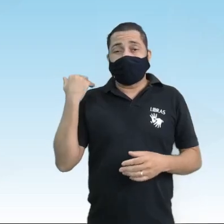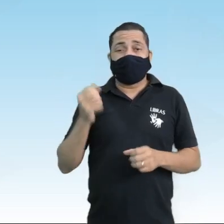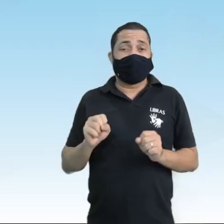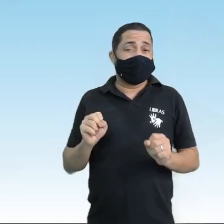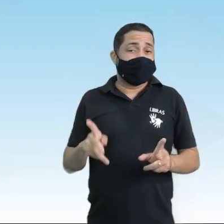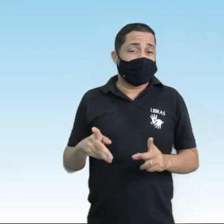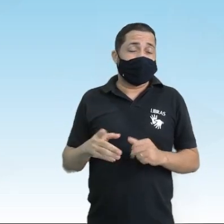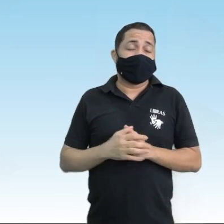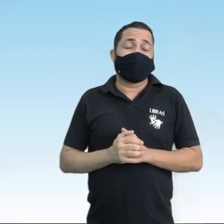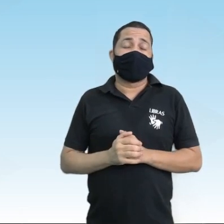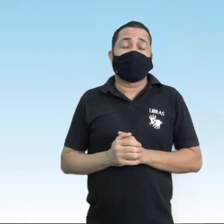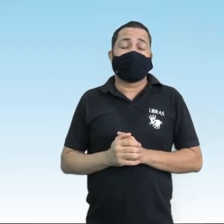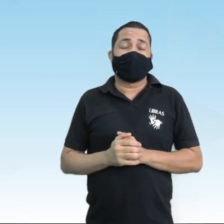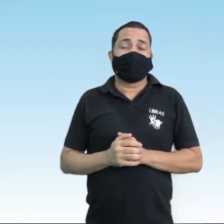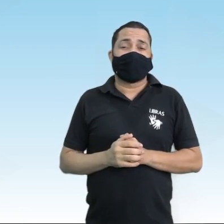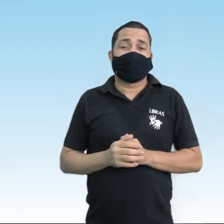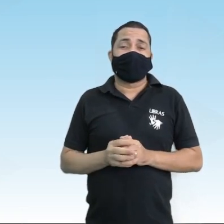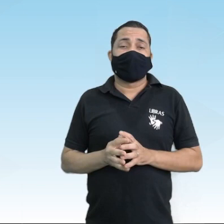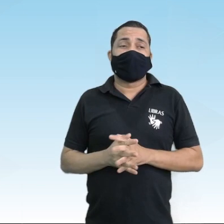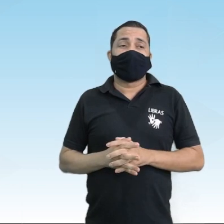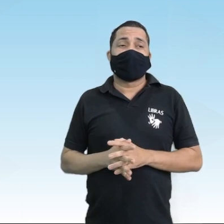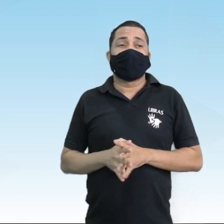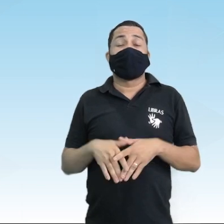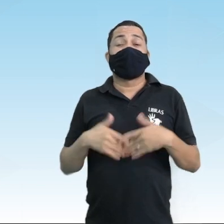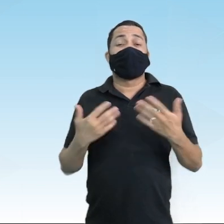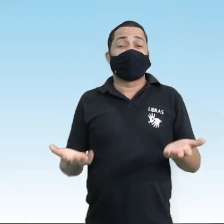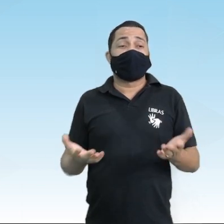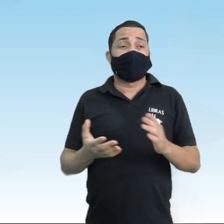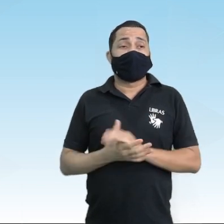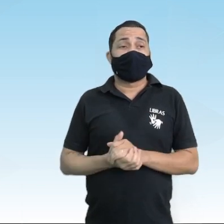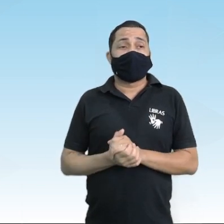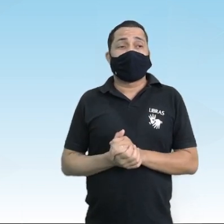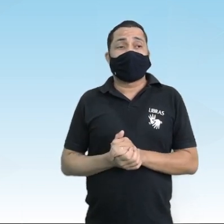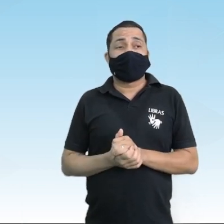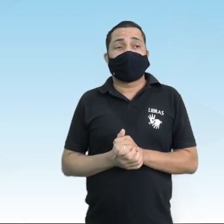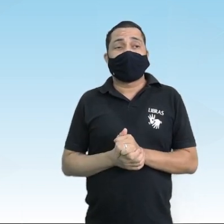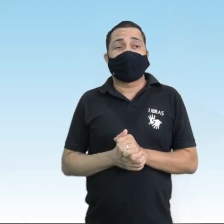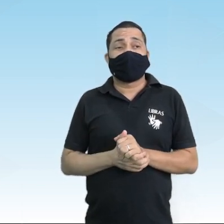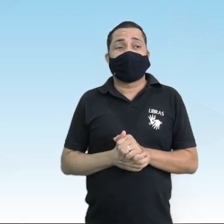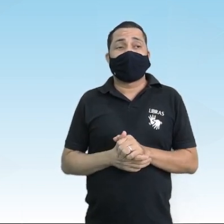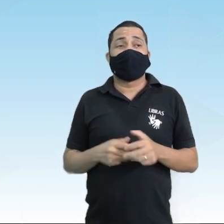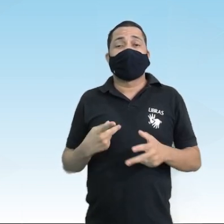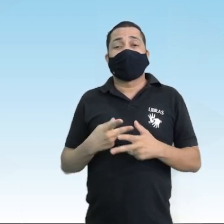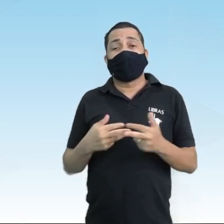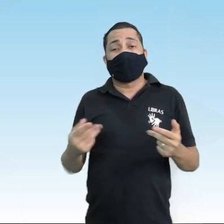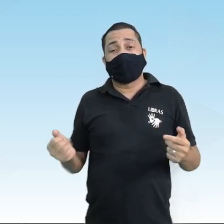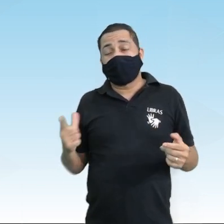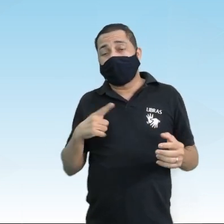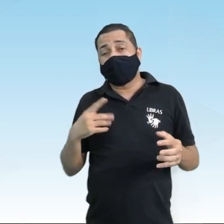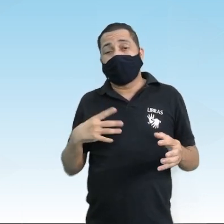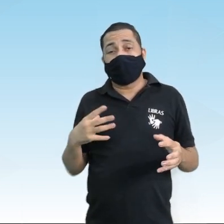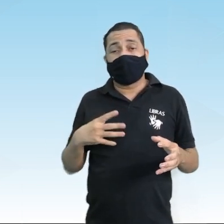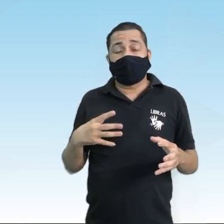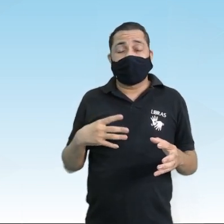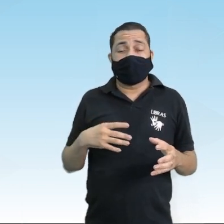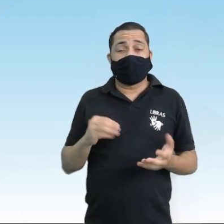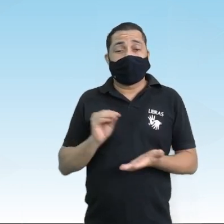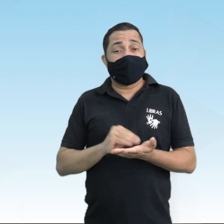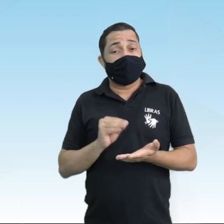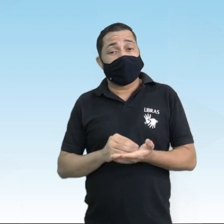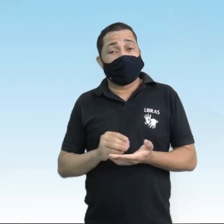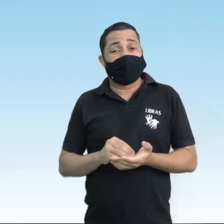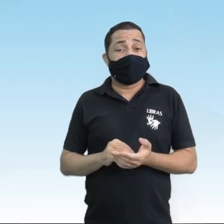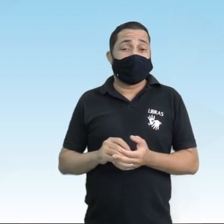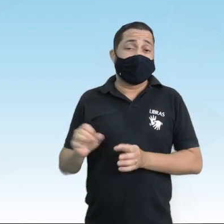Beleza? Vamos embora. Aí, o negócio estava meio desarrumado, né? A